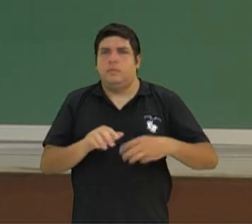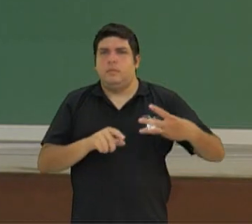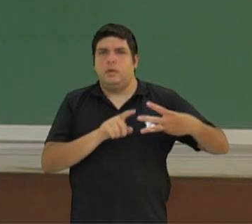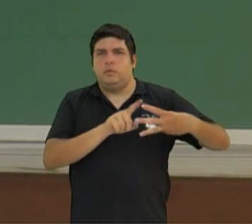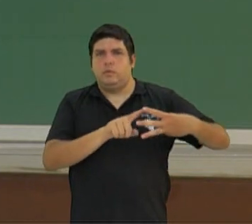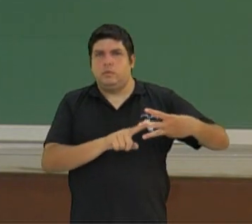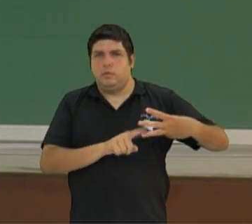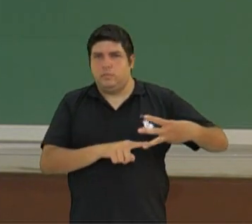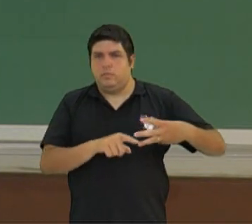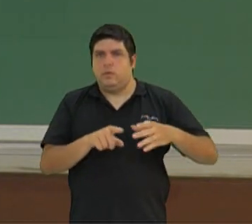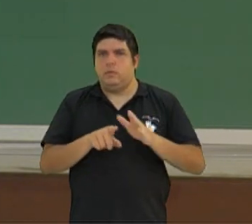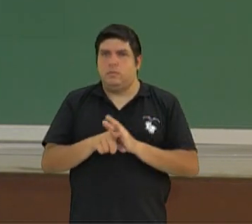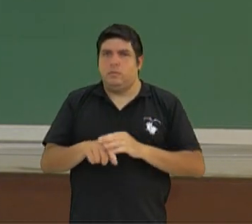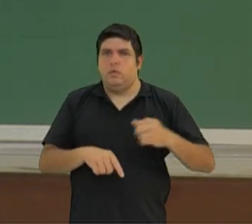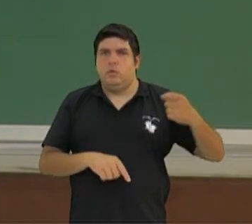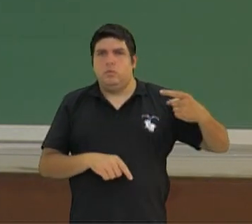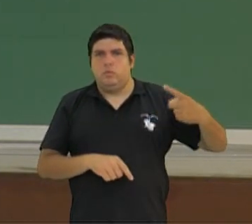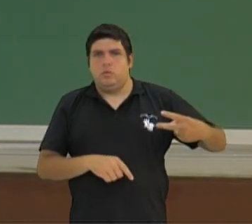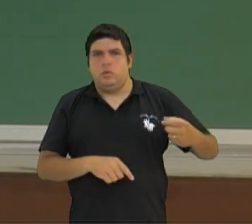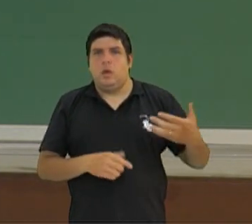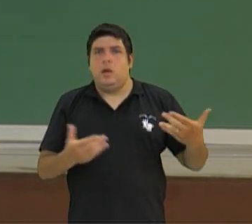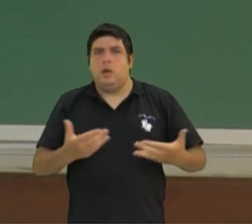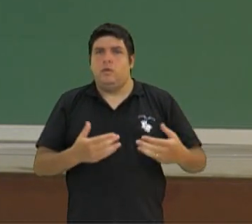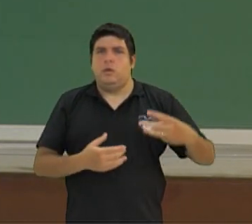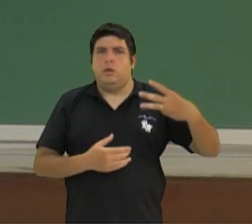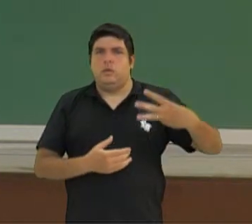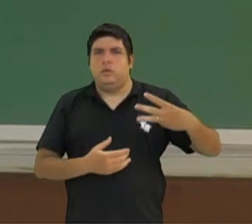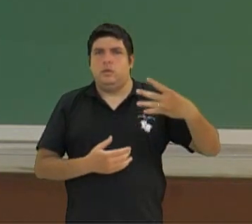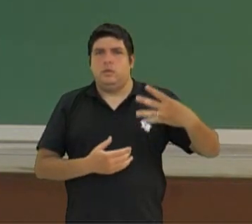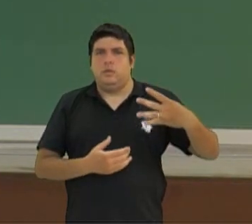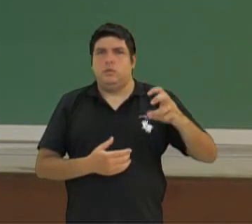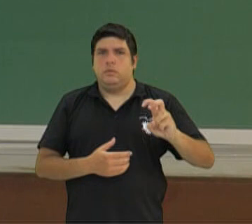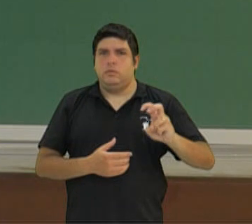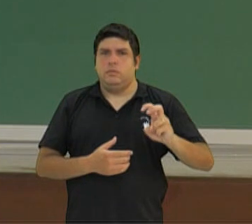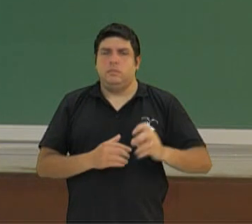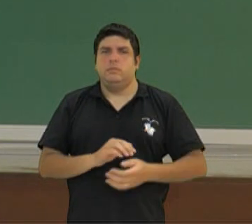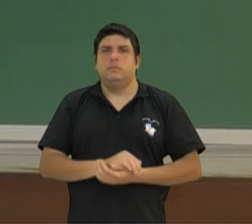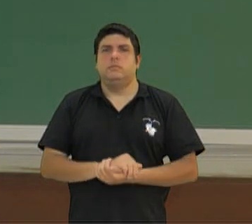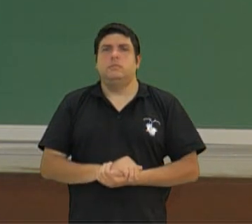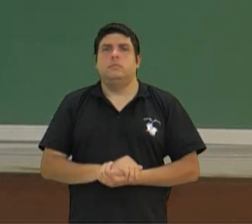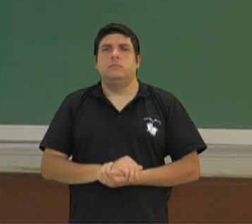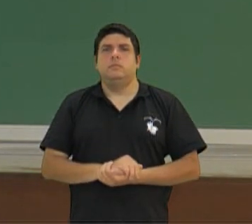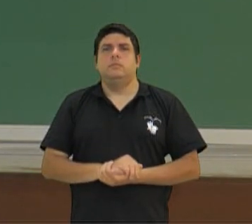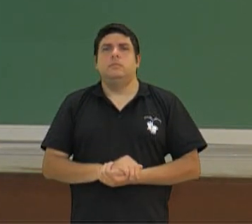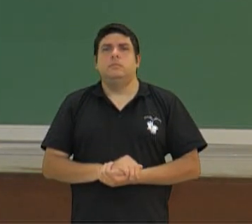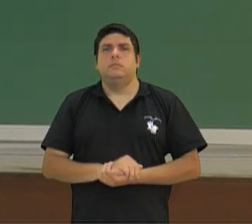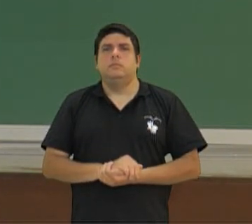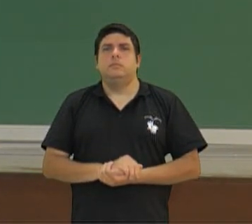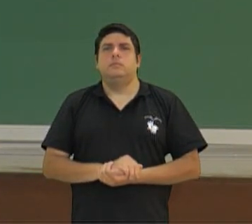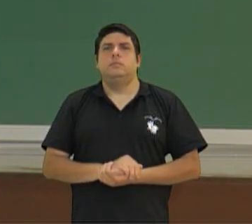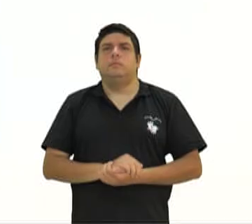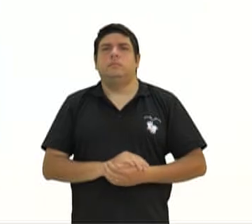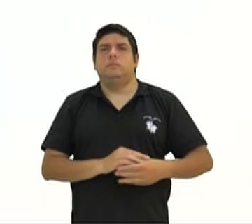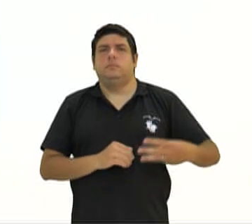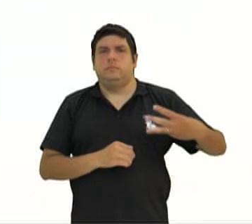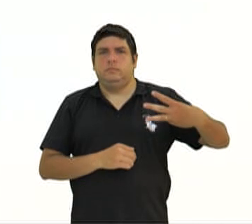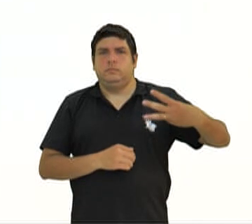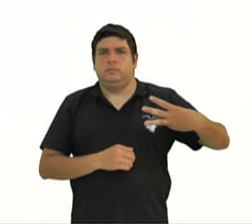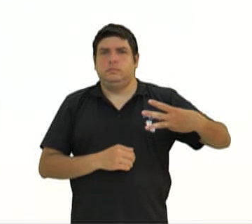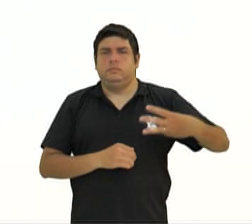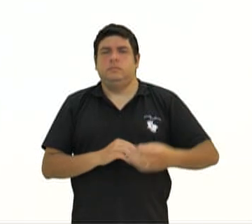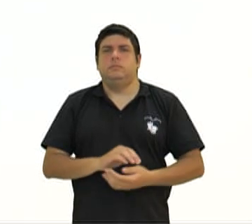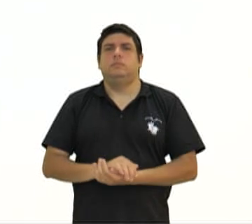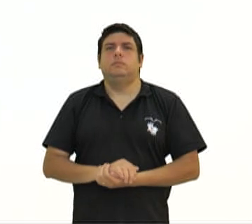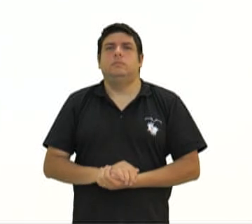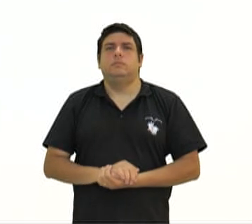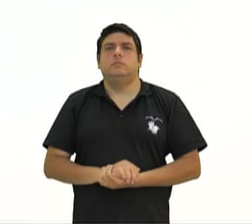slide anterior foi o número 1 e número 2, 3, 4 e 5, agora aqui, ó, com esse pedaço bem pequeno. Number 3. What had the